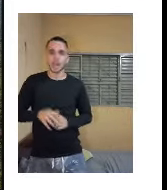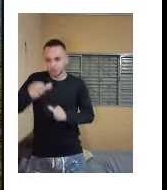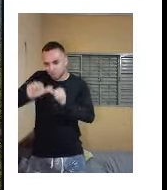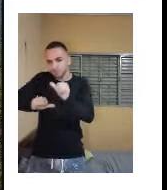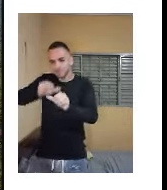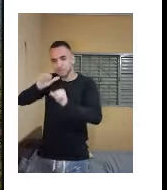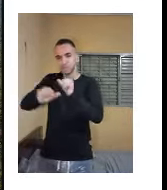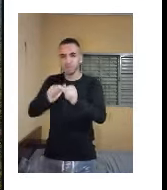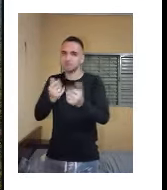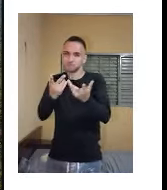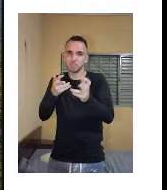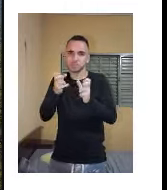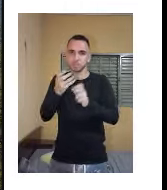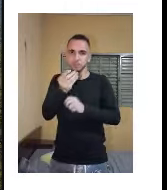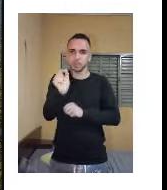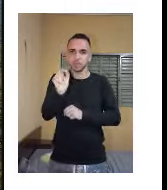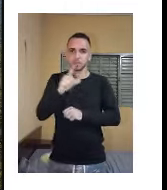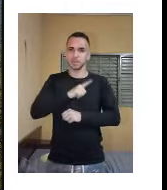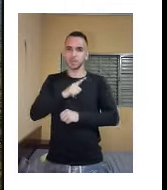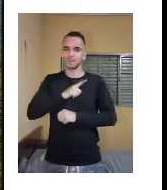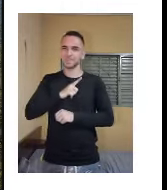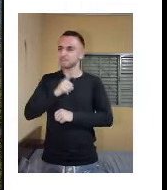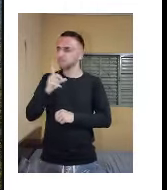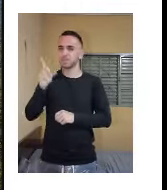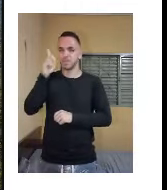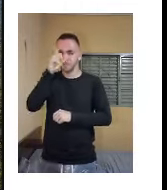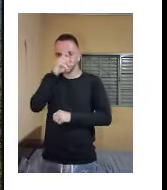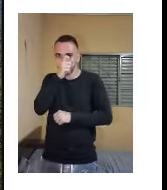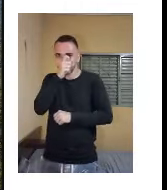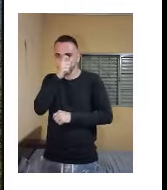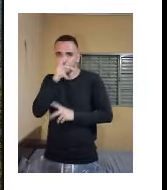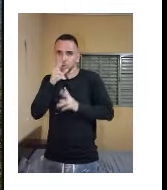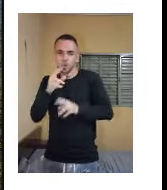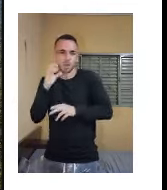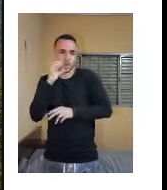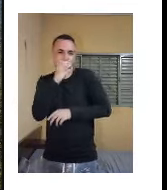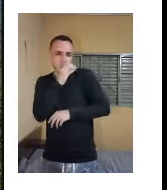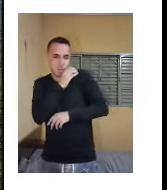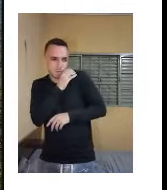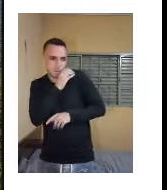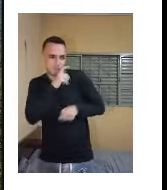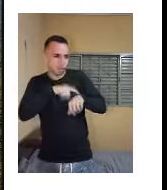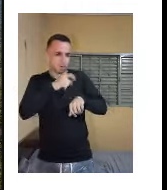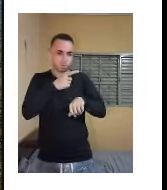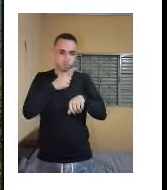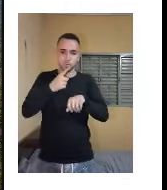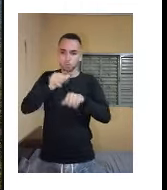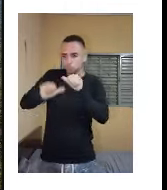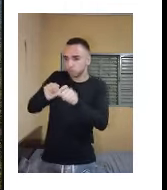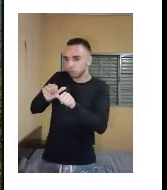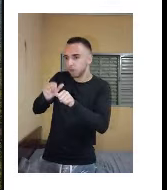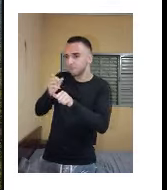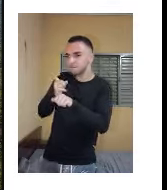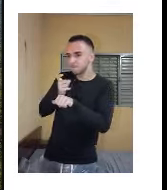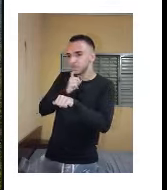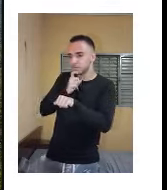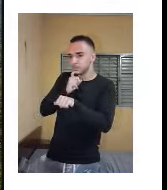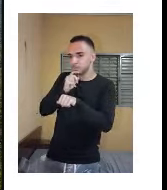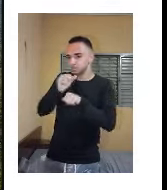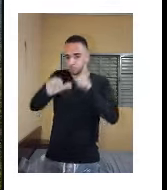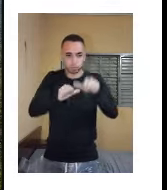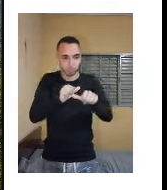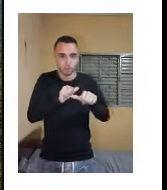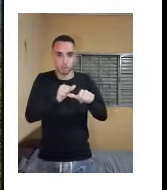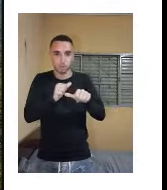tem provocado, né, mudanças significativas nos ecossistemas, o homem tem provocado cada